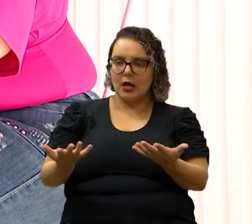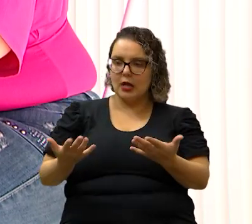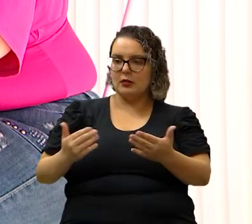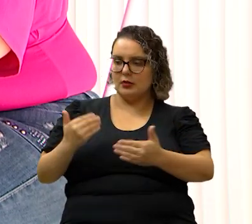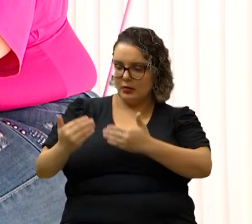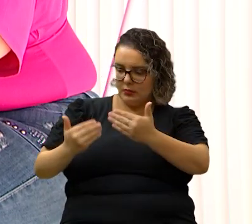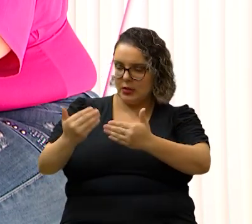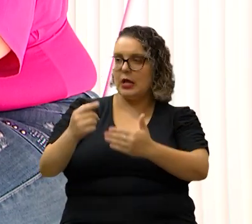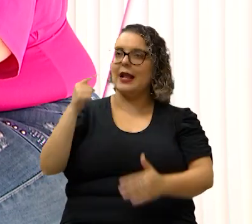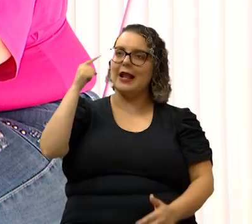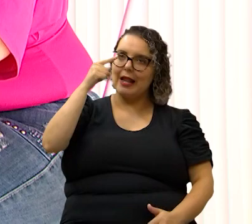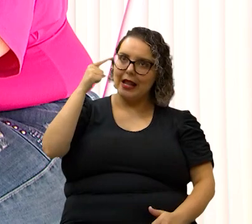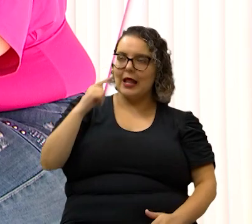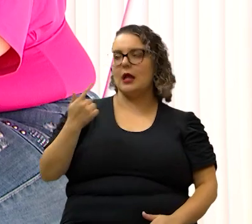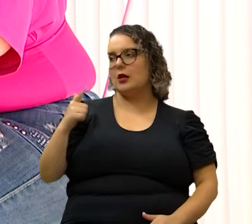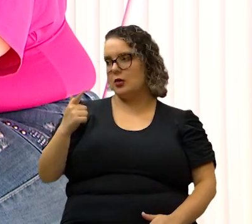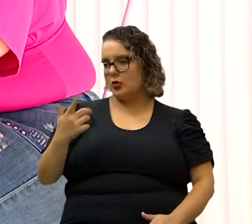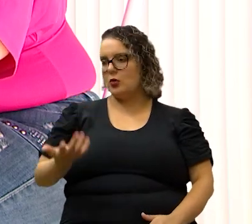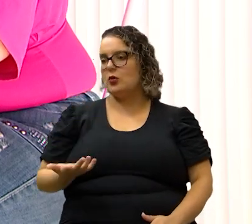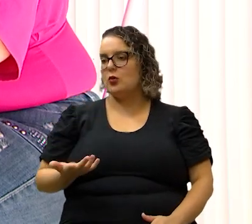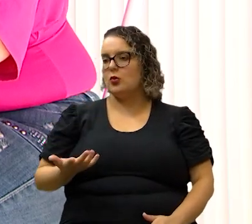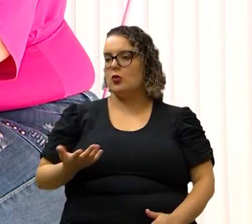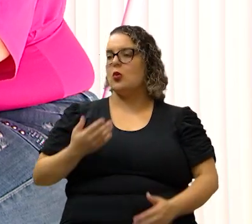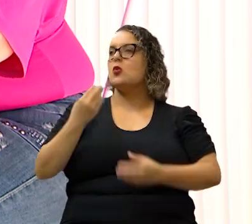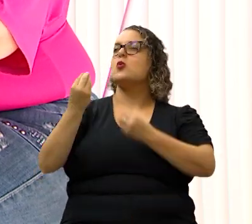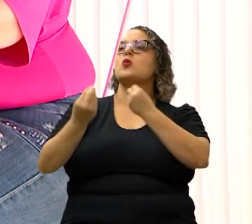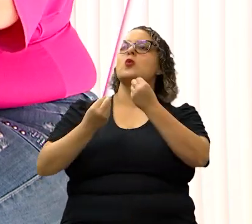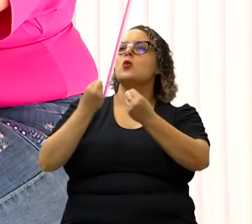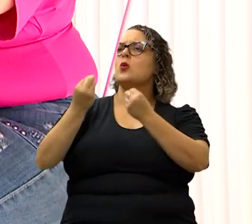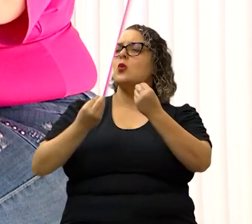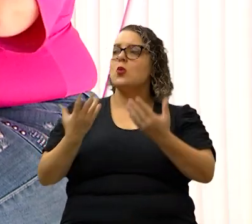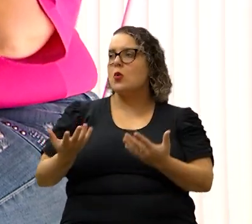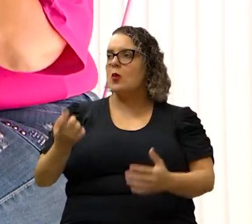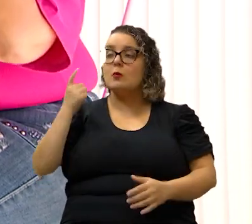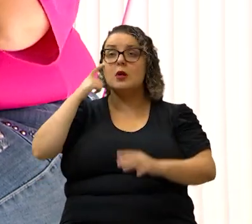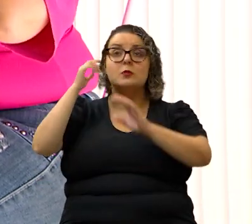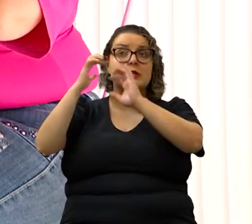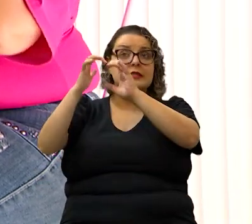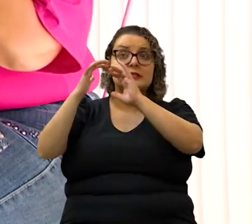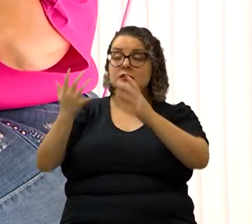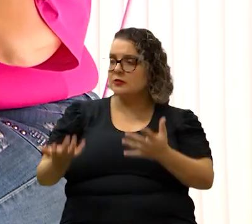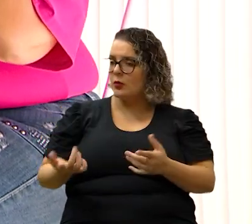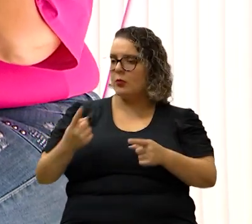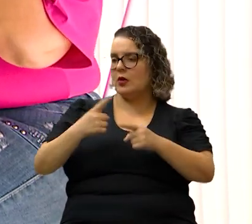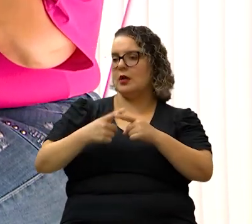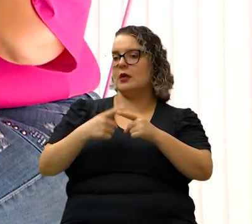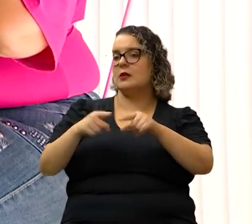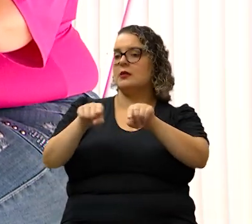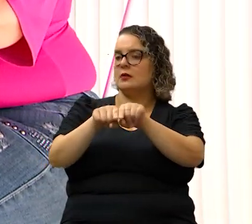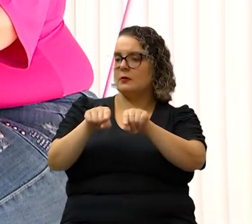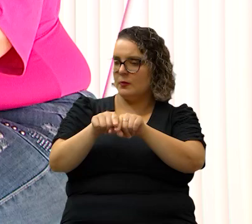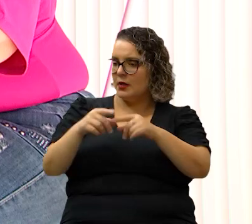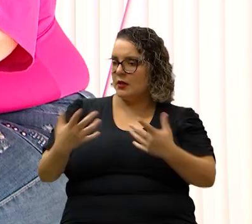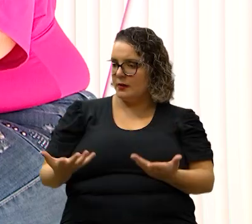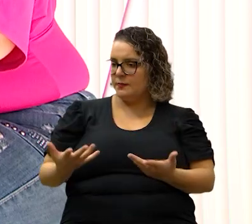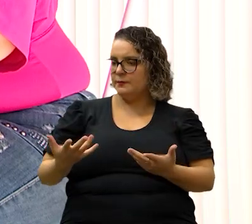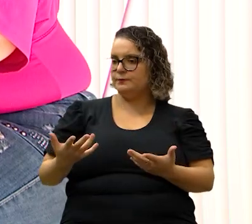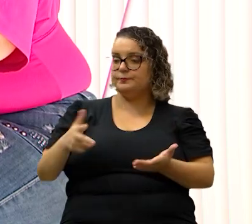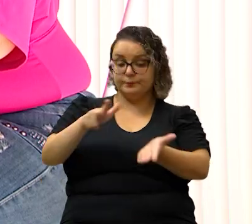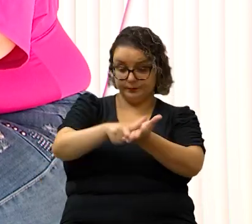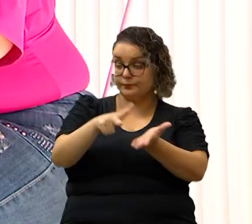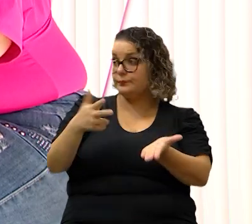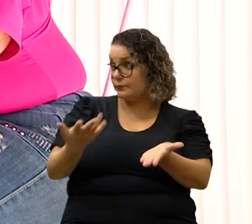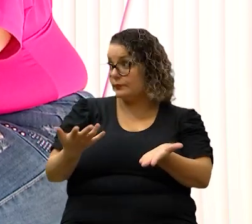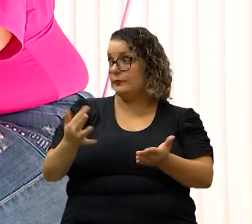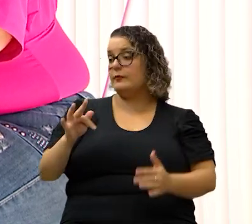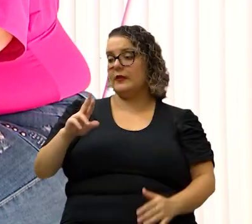inclusive, tá para dar esse passo lá em Goiânia, como que vocês pensam nessa questão? Porque tem a questão também